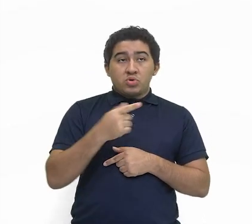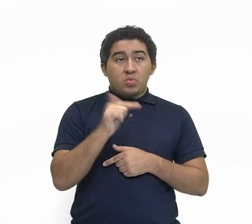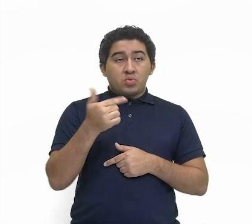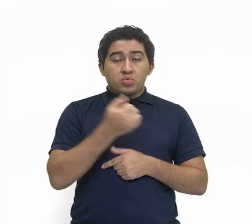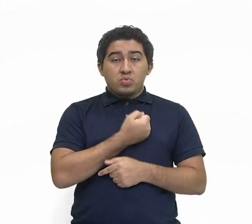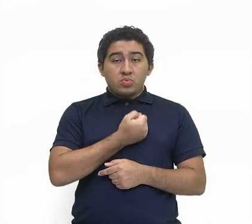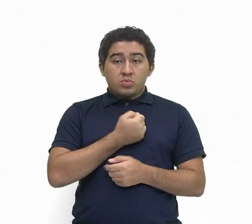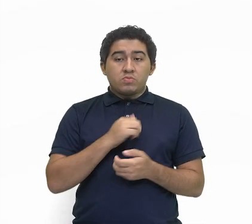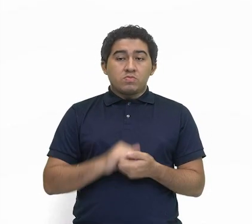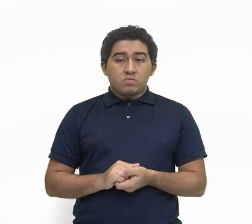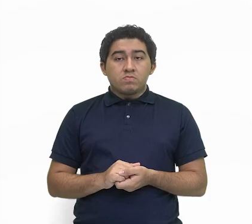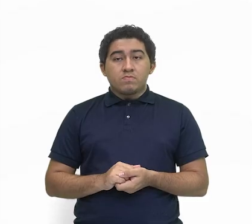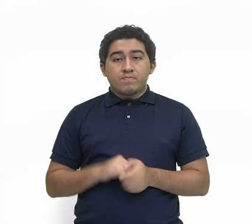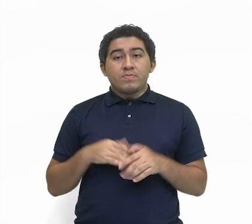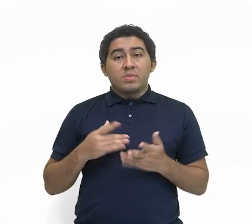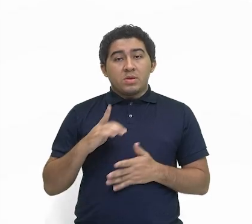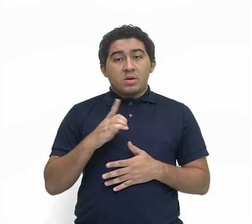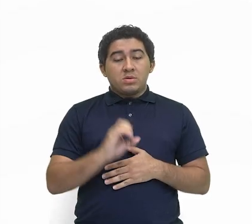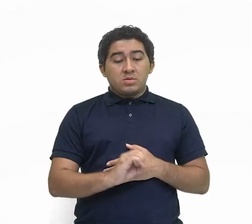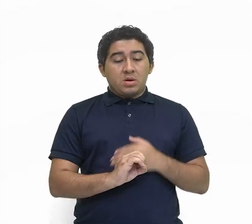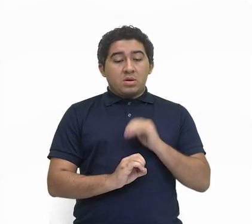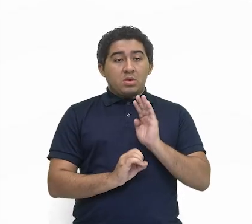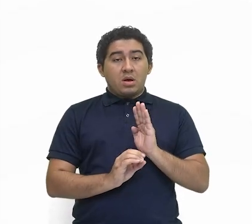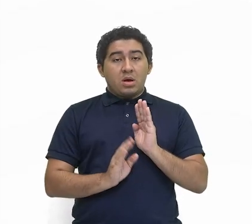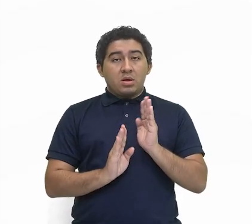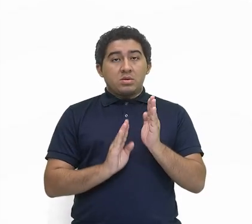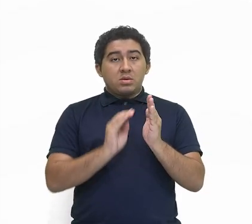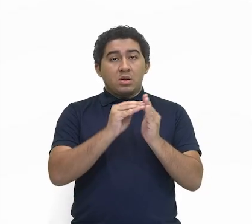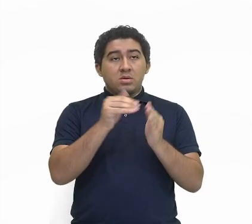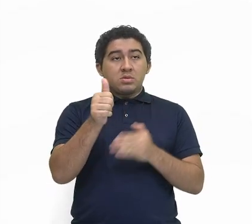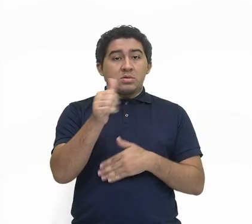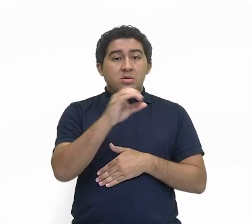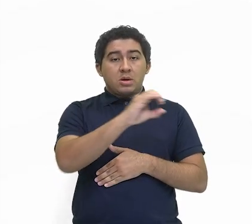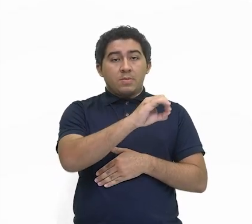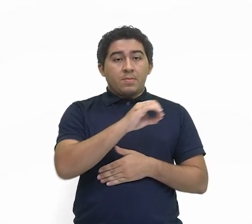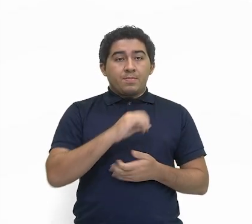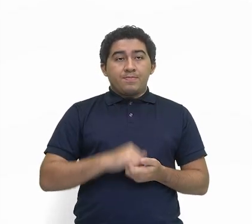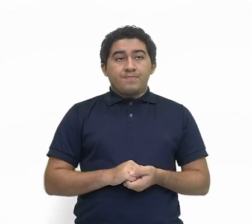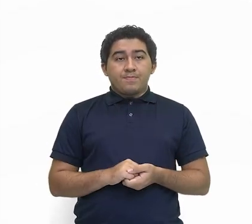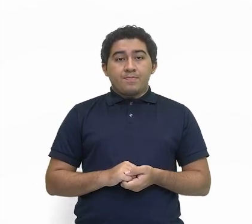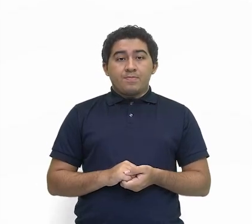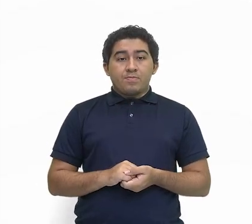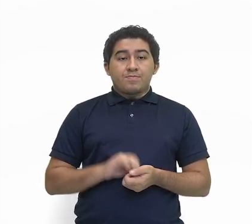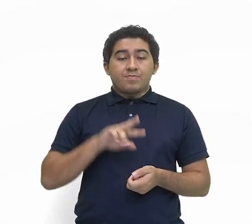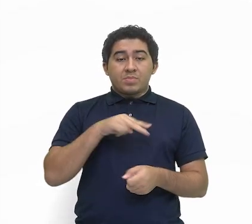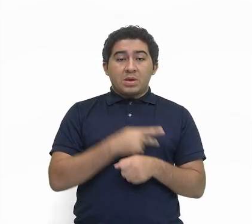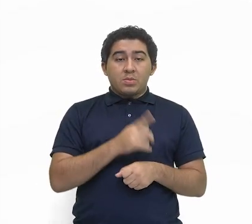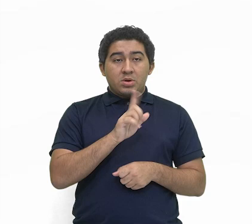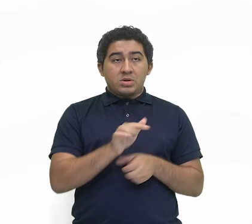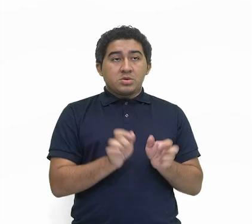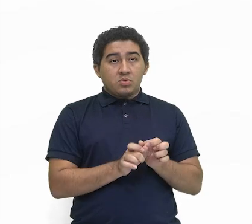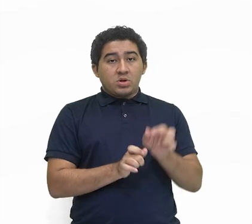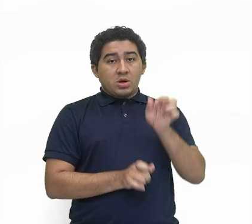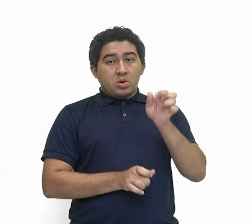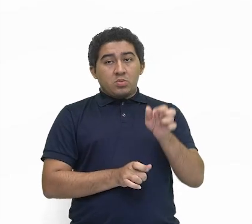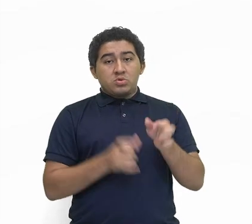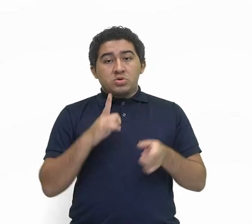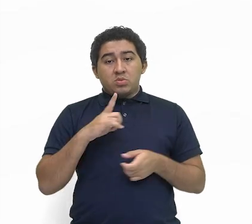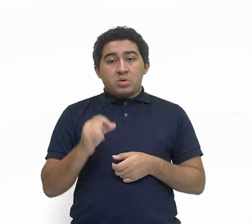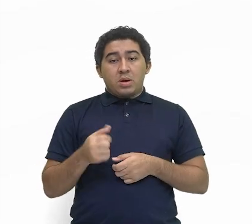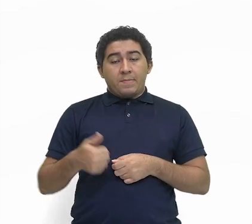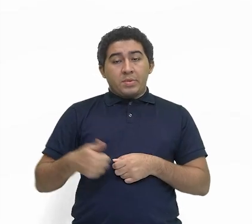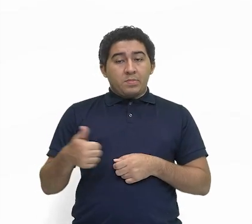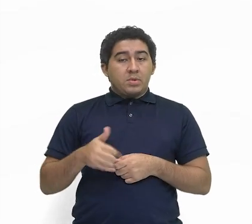Então, ele colocou lá de 0 até 100. E aí, o que ele fez? Ele pegou o termômetro dele, tinha a